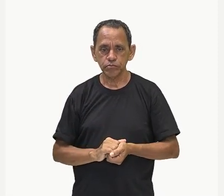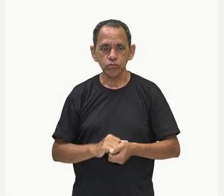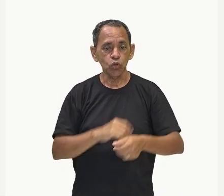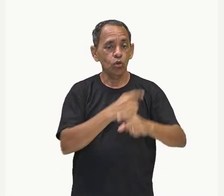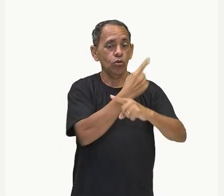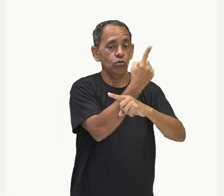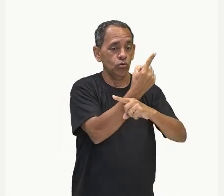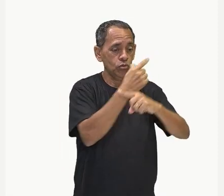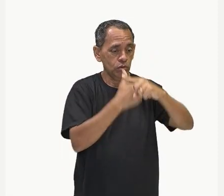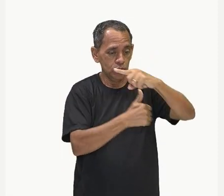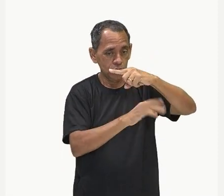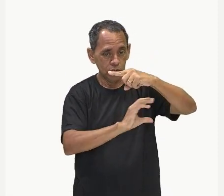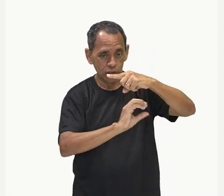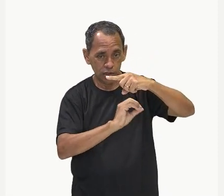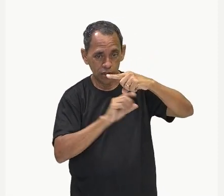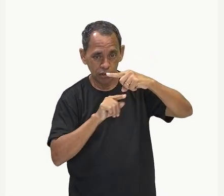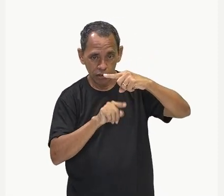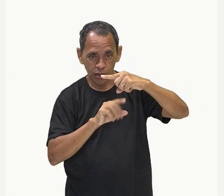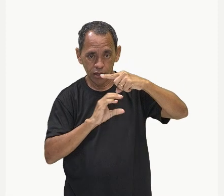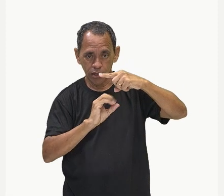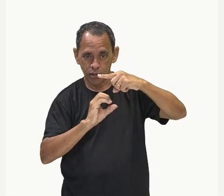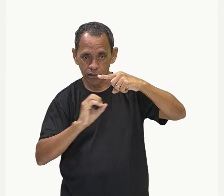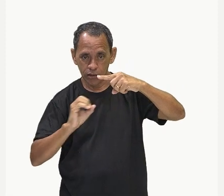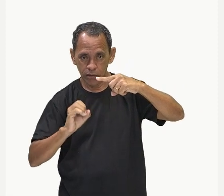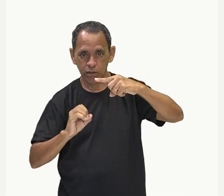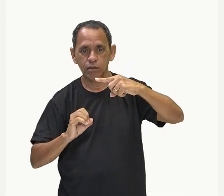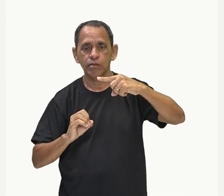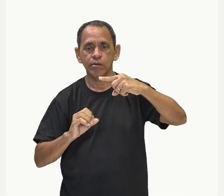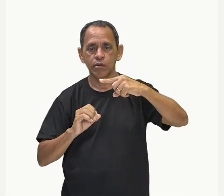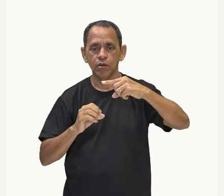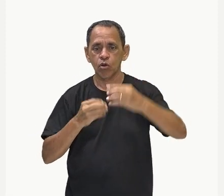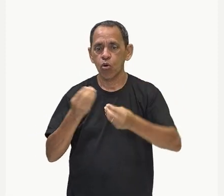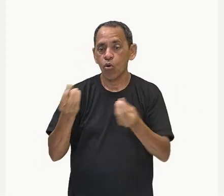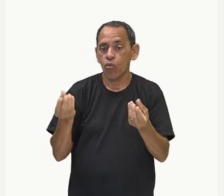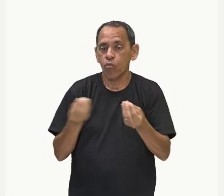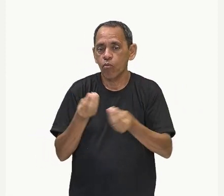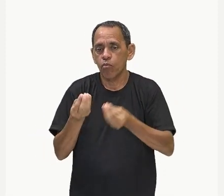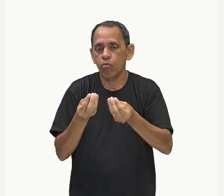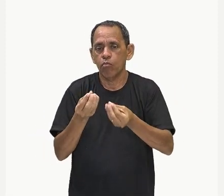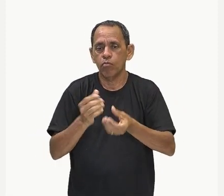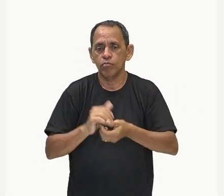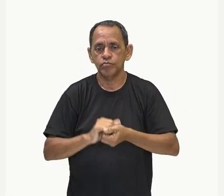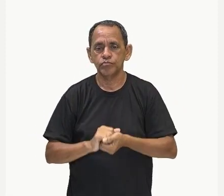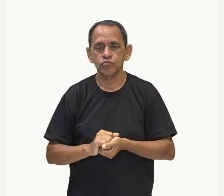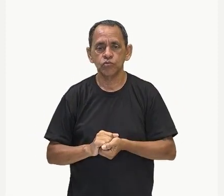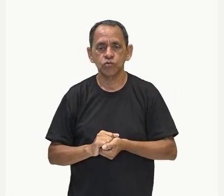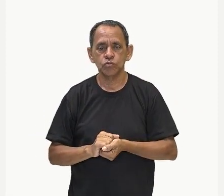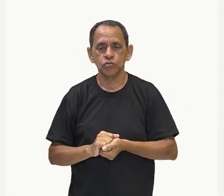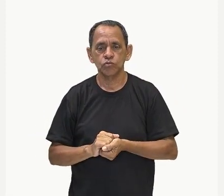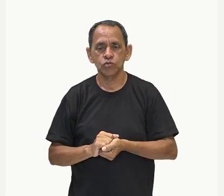Uma dezena de milésimo. Ok? São 4 zeros,